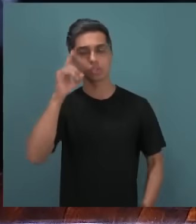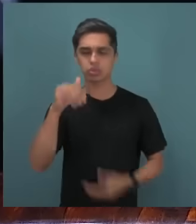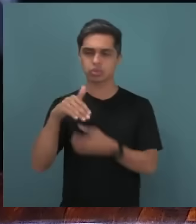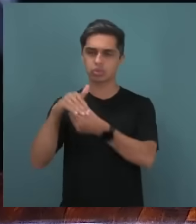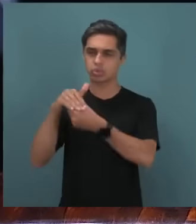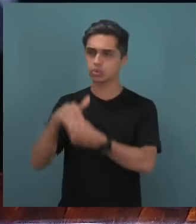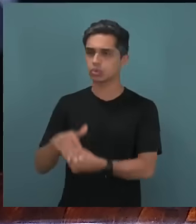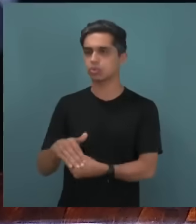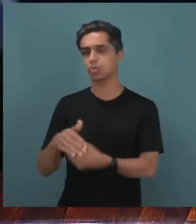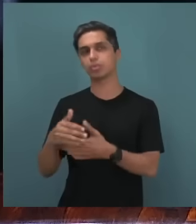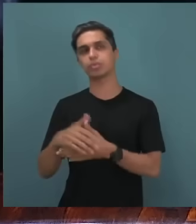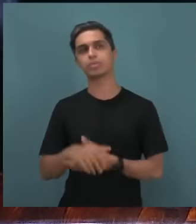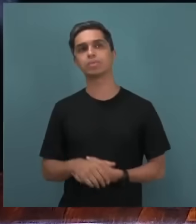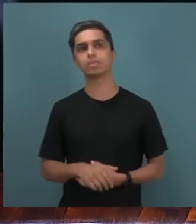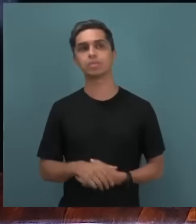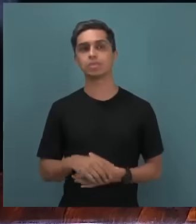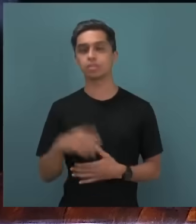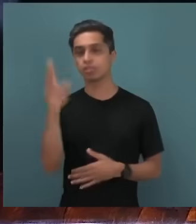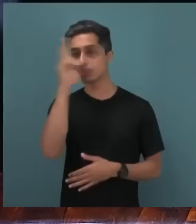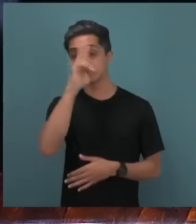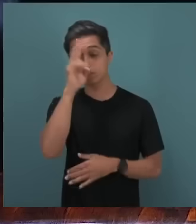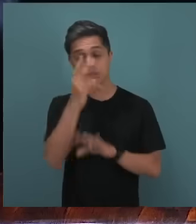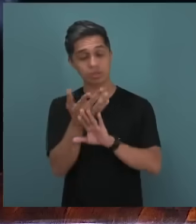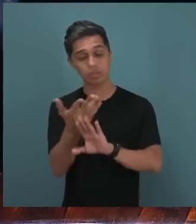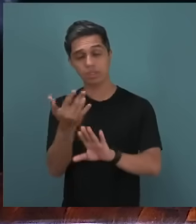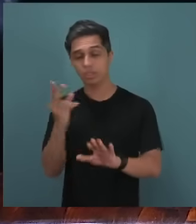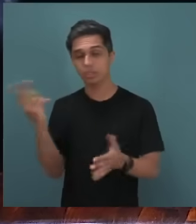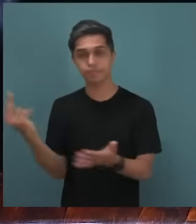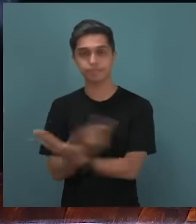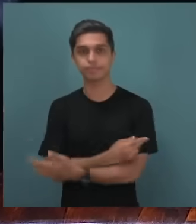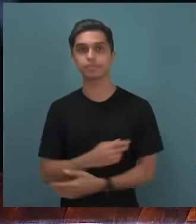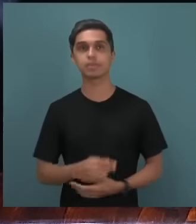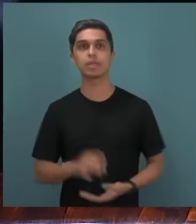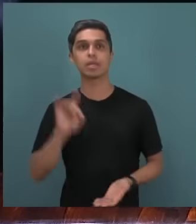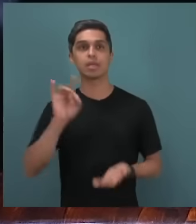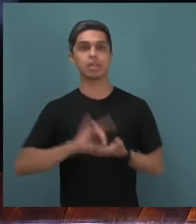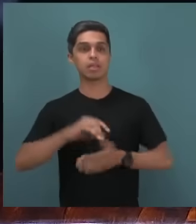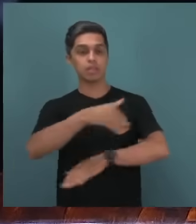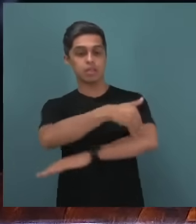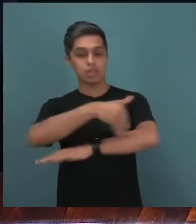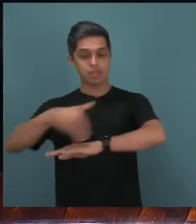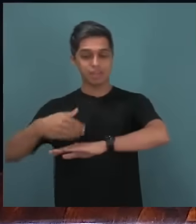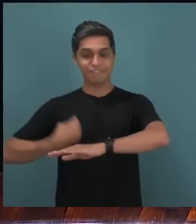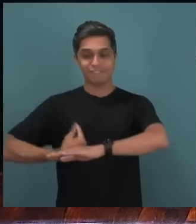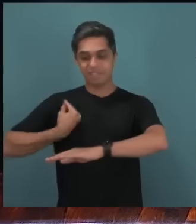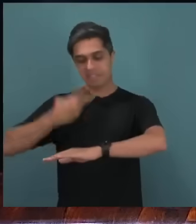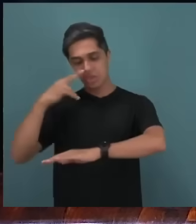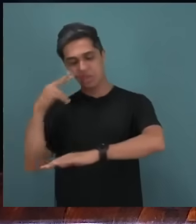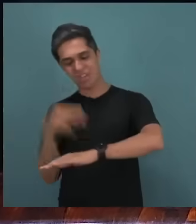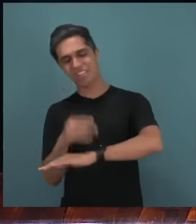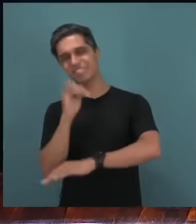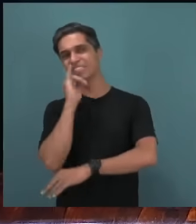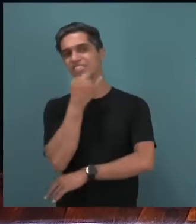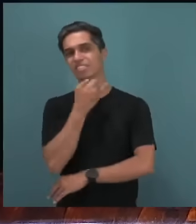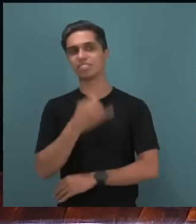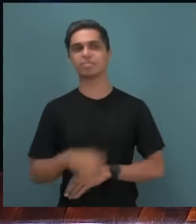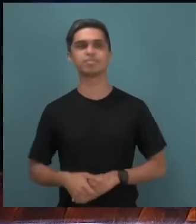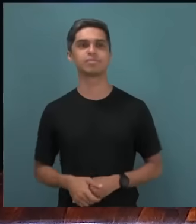humilhado. Isso é histórico. A realidade das ruas é muito triste.